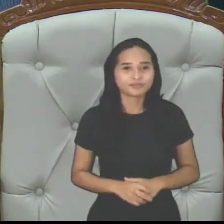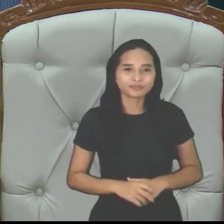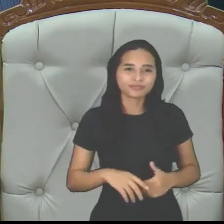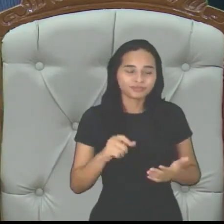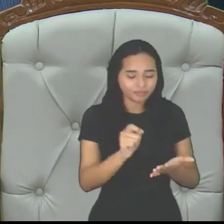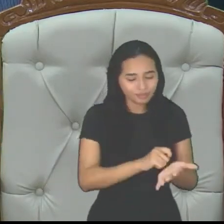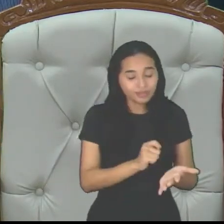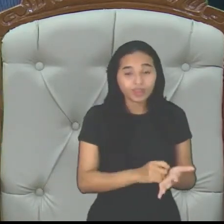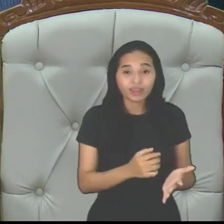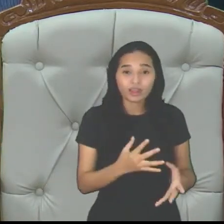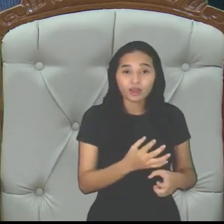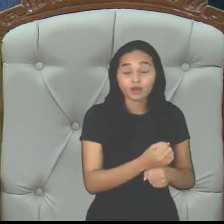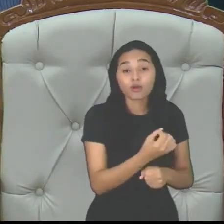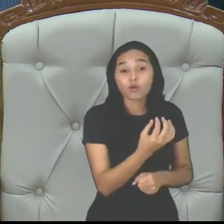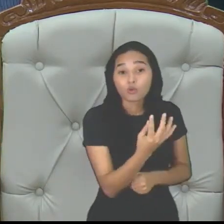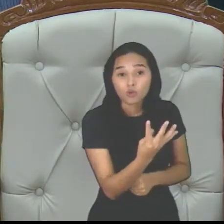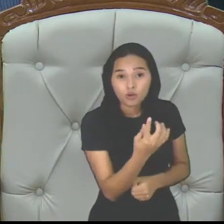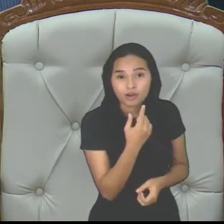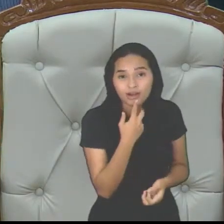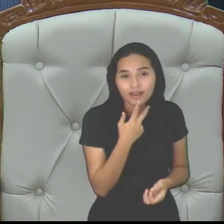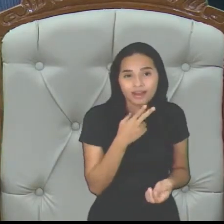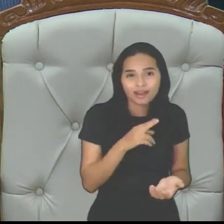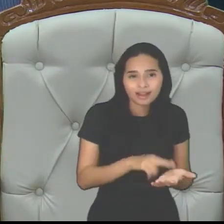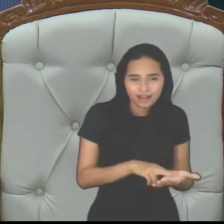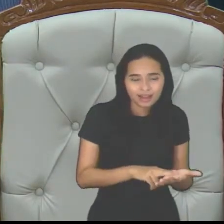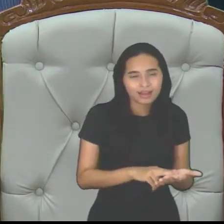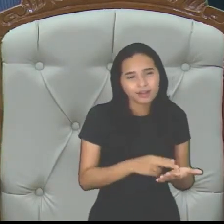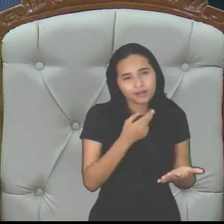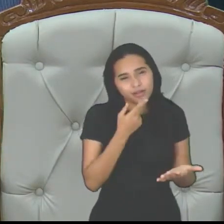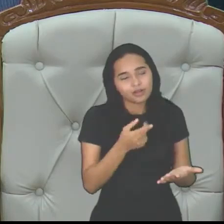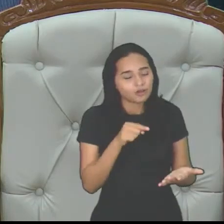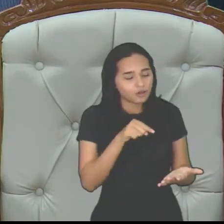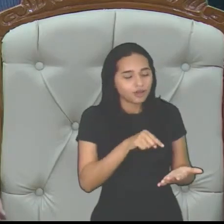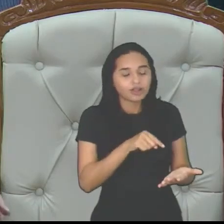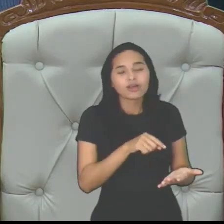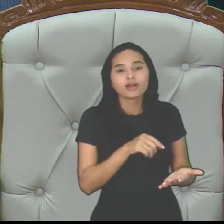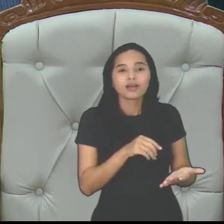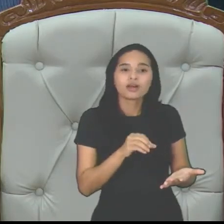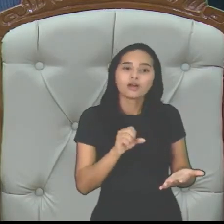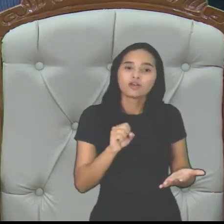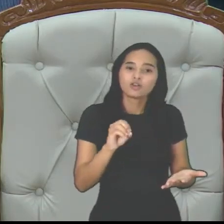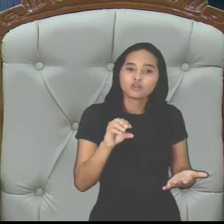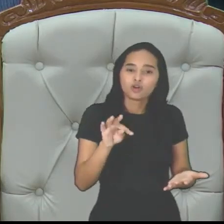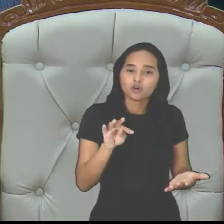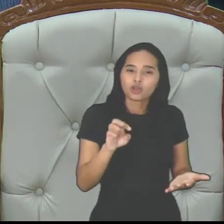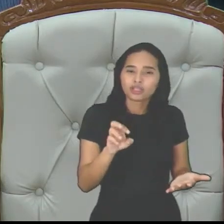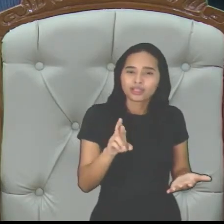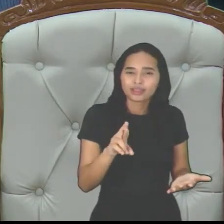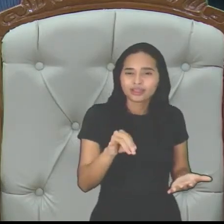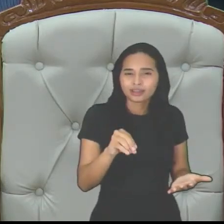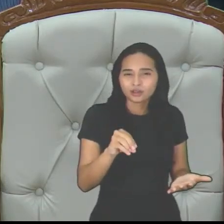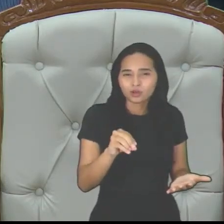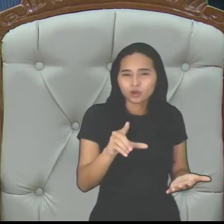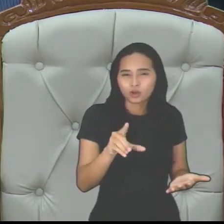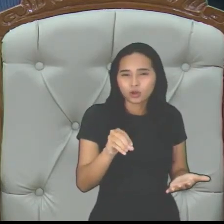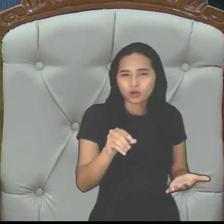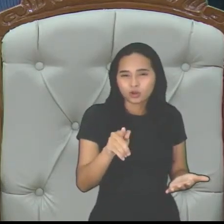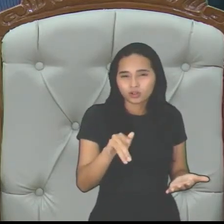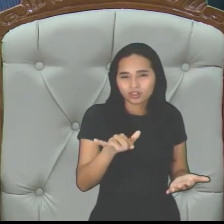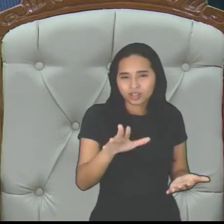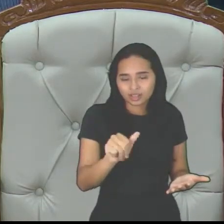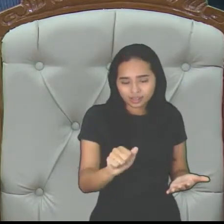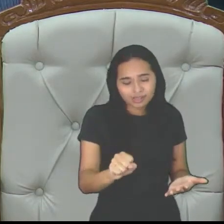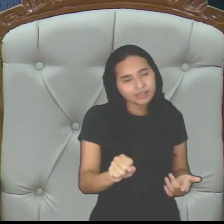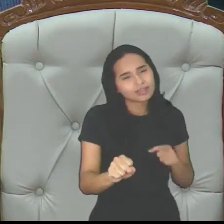4 cartas, que nós chamamos de cartas soteriológicas, porque fala da